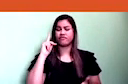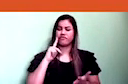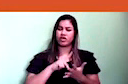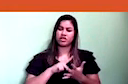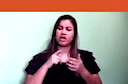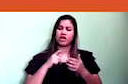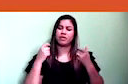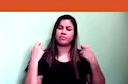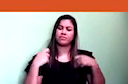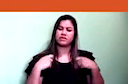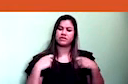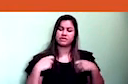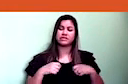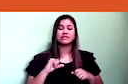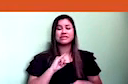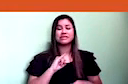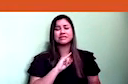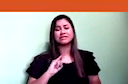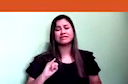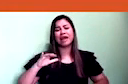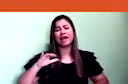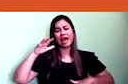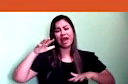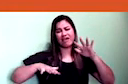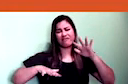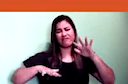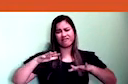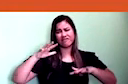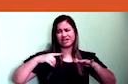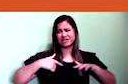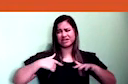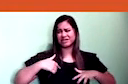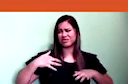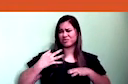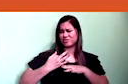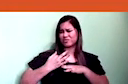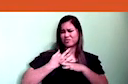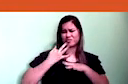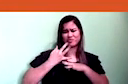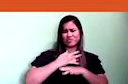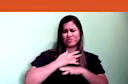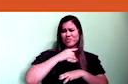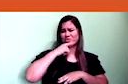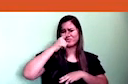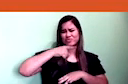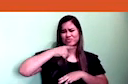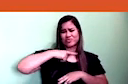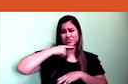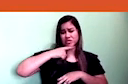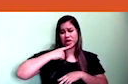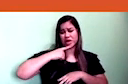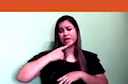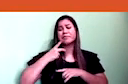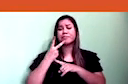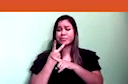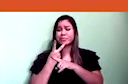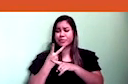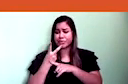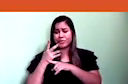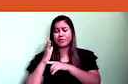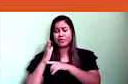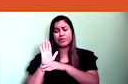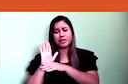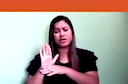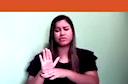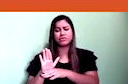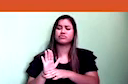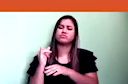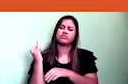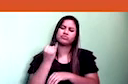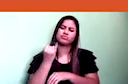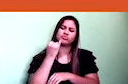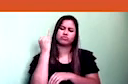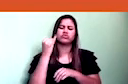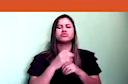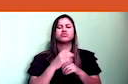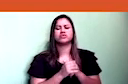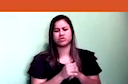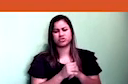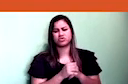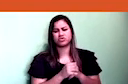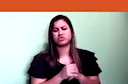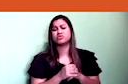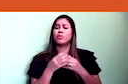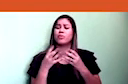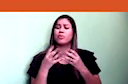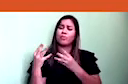alguma coisa está além daquilo que eu estou suportando, busque ajuda, né? Existem inúmeros adoecimentos que